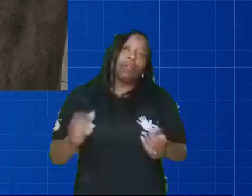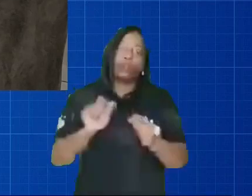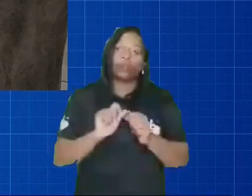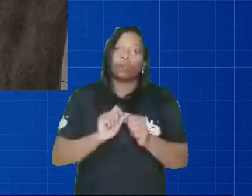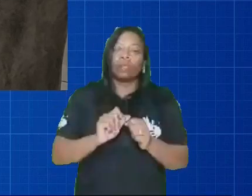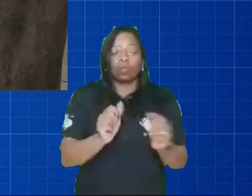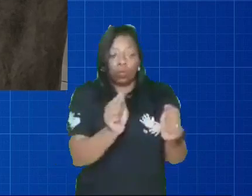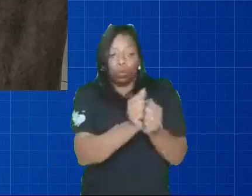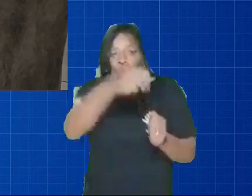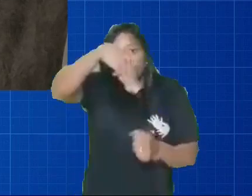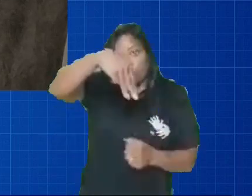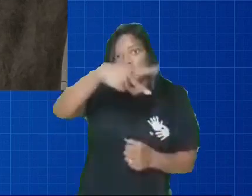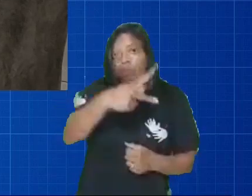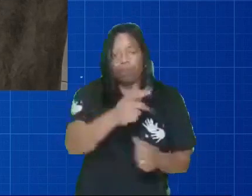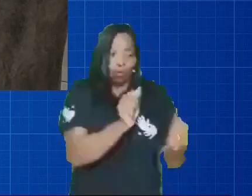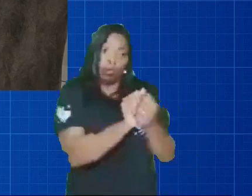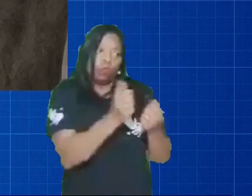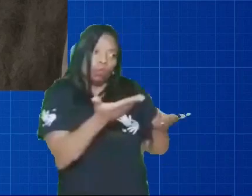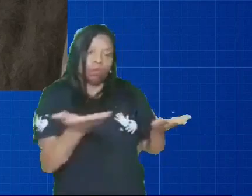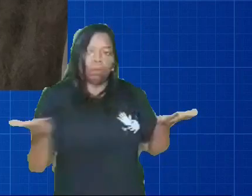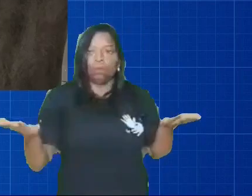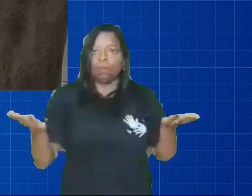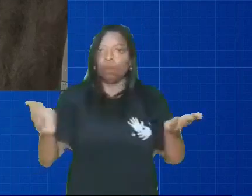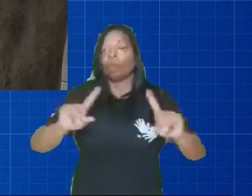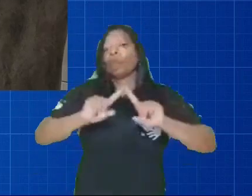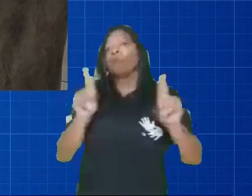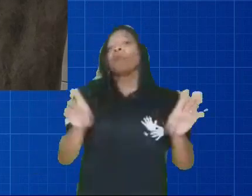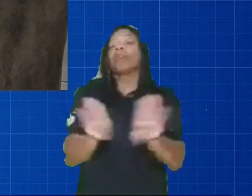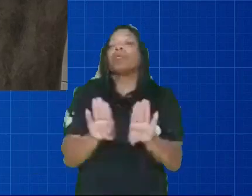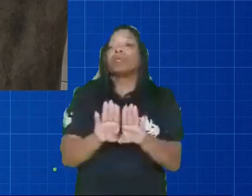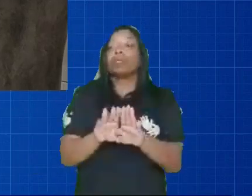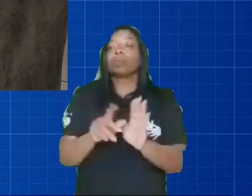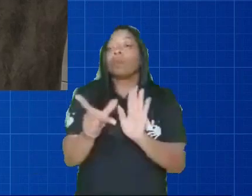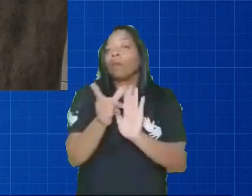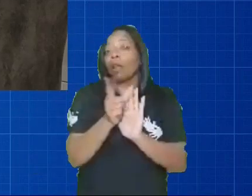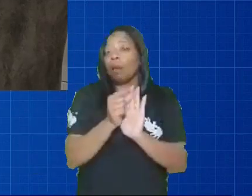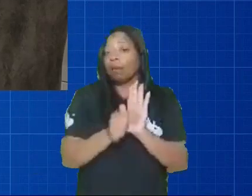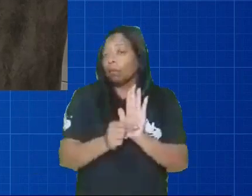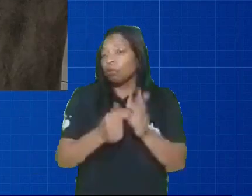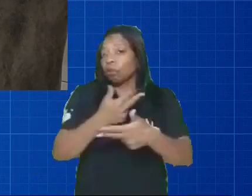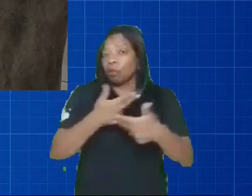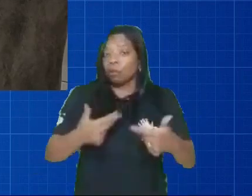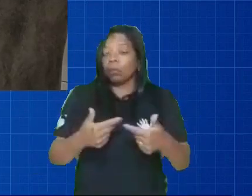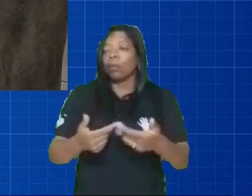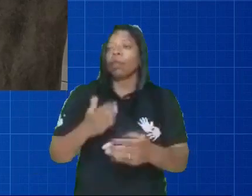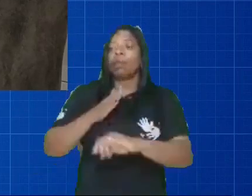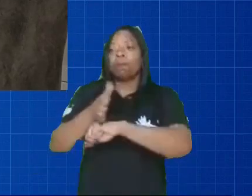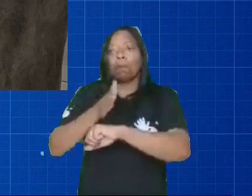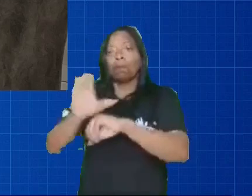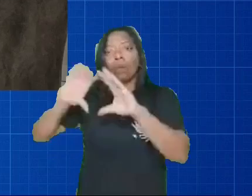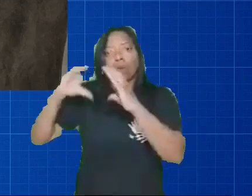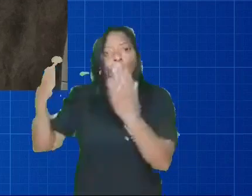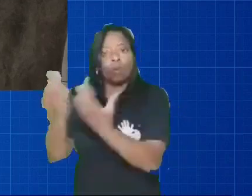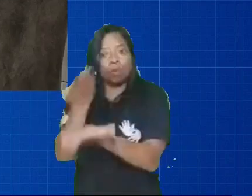sempre juntas, né? Mas a gente tem escrito artigos, a gente tem participado de congressos, isso é uma coisa que o estudar faz parte, né? De